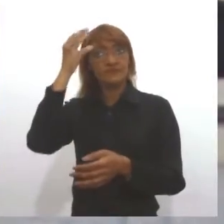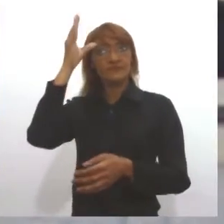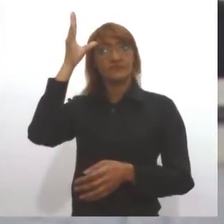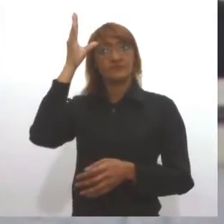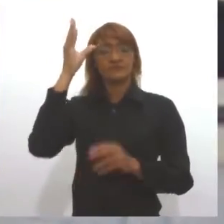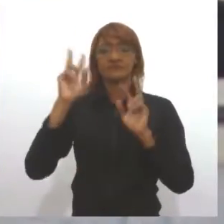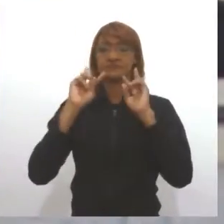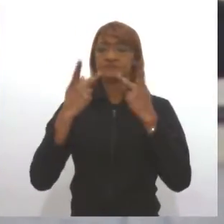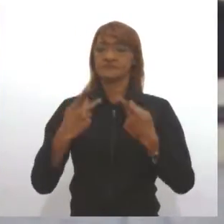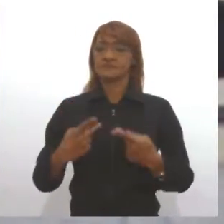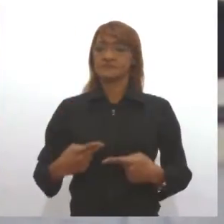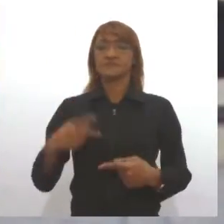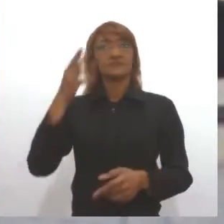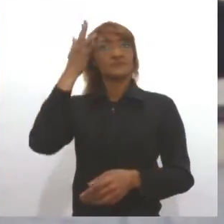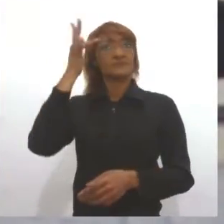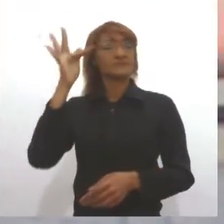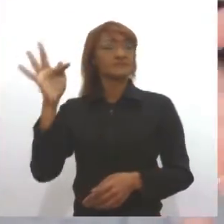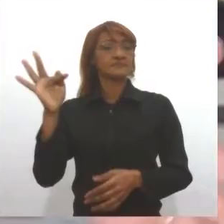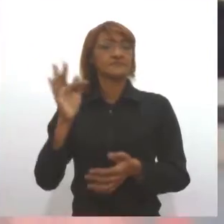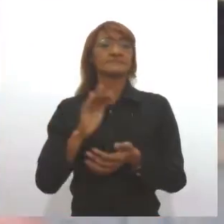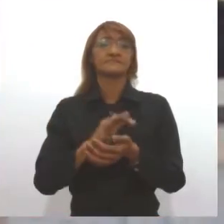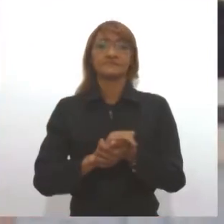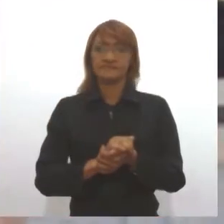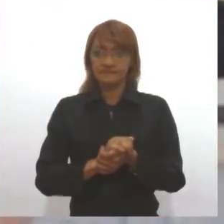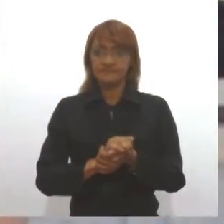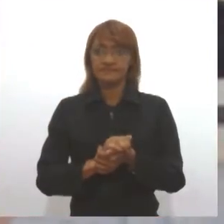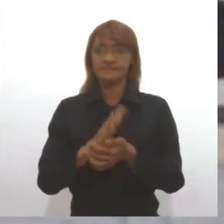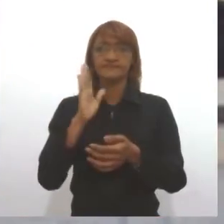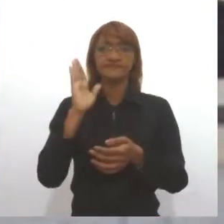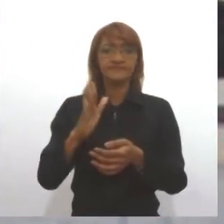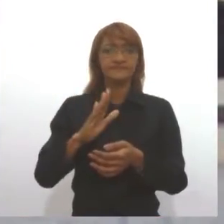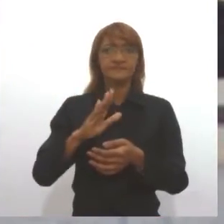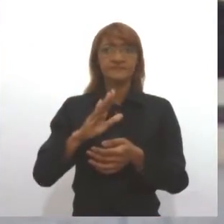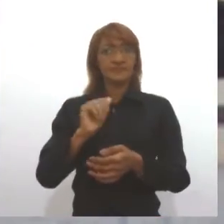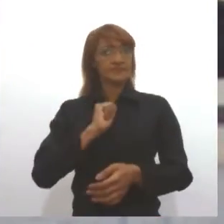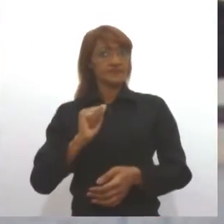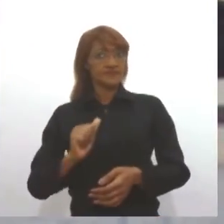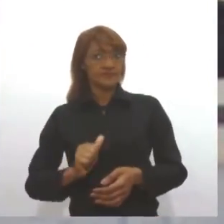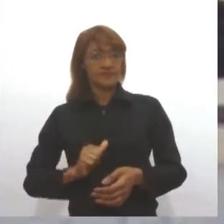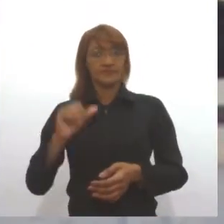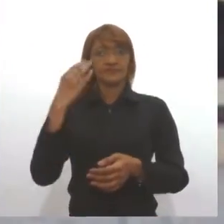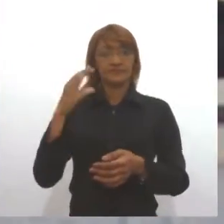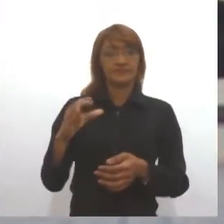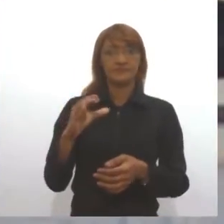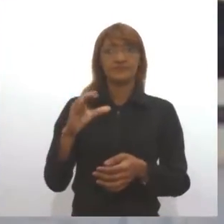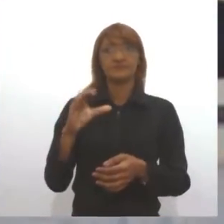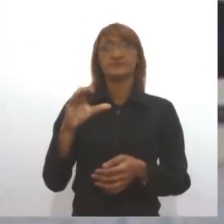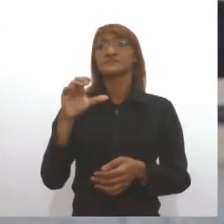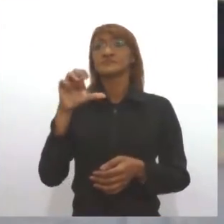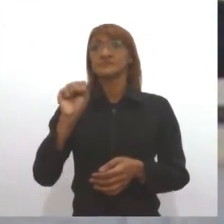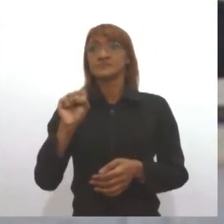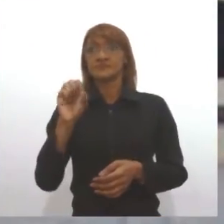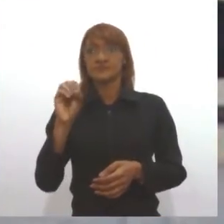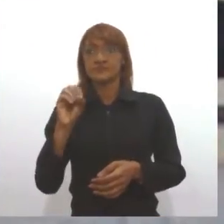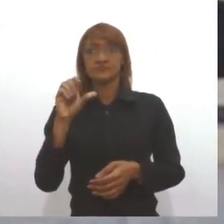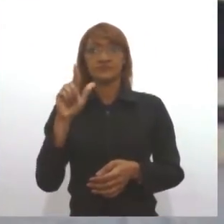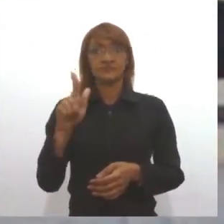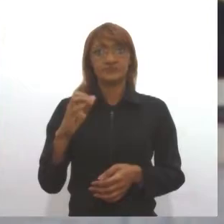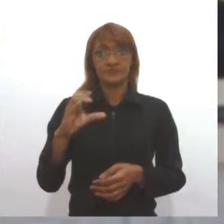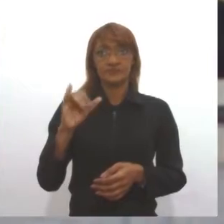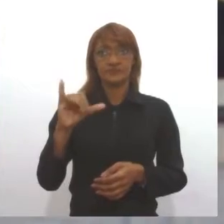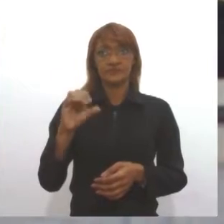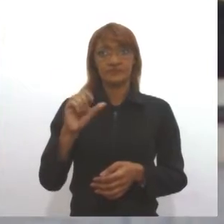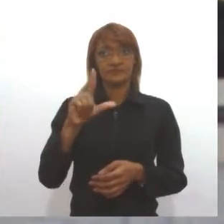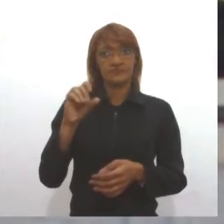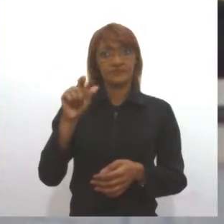humano, a filosofia, as ciências sociais, a antropologia, a sociologia, são instrumentos